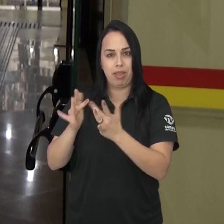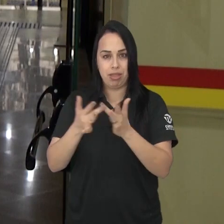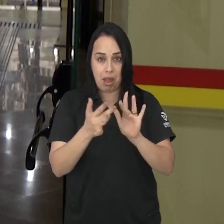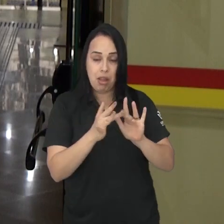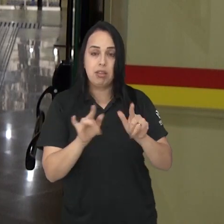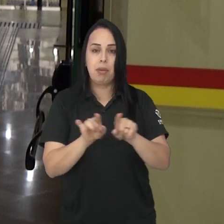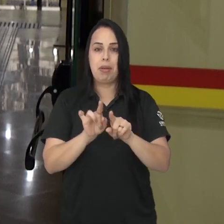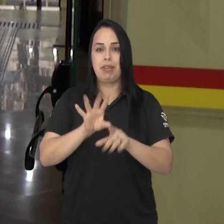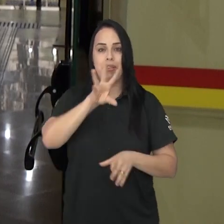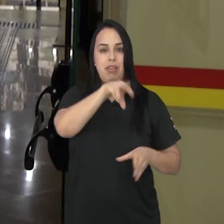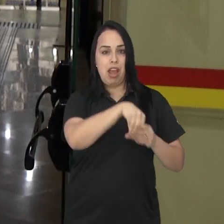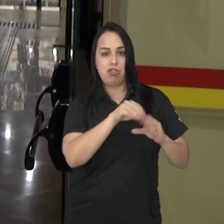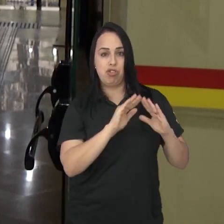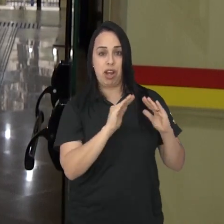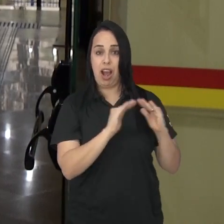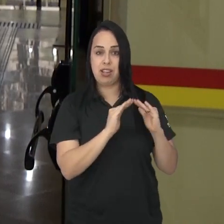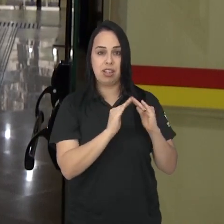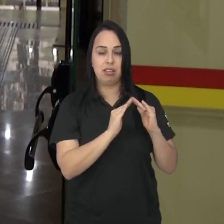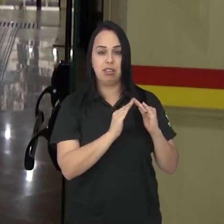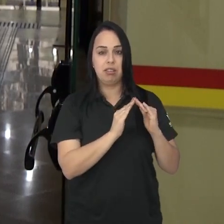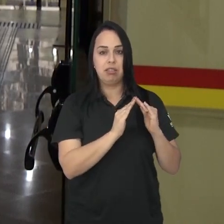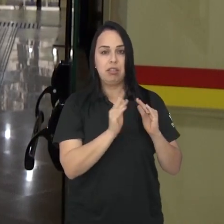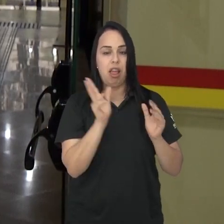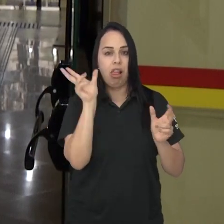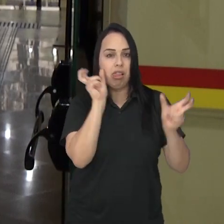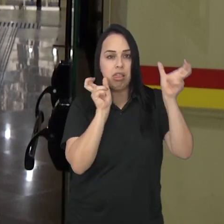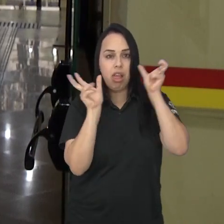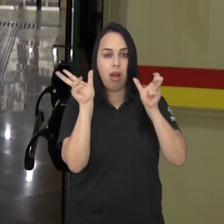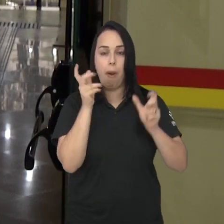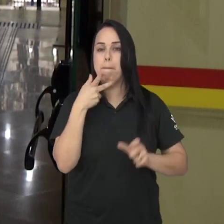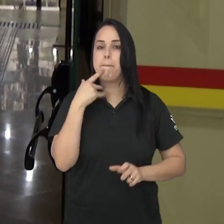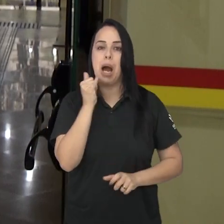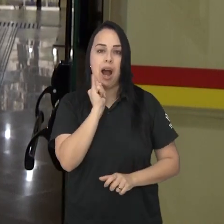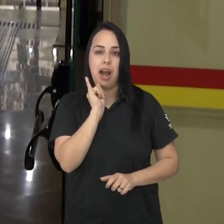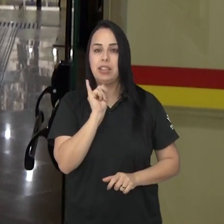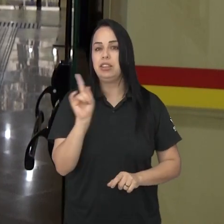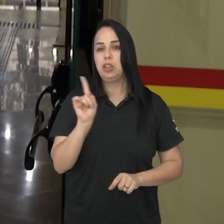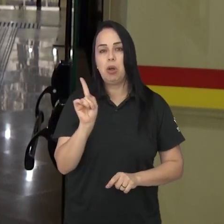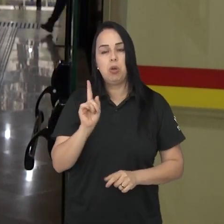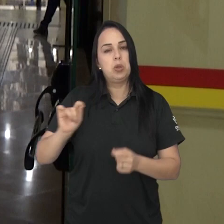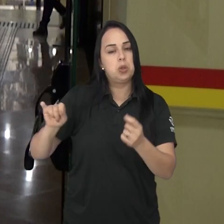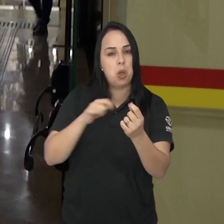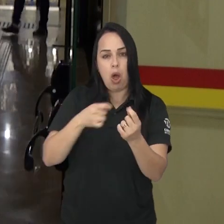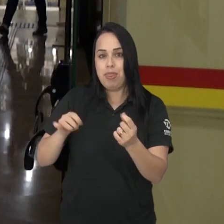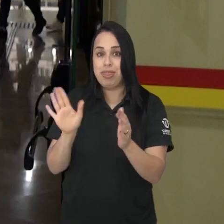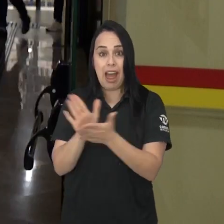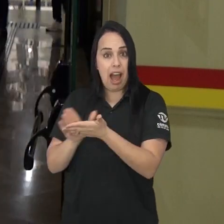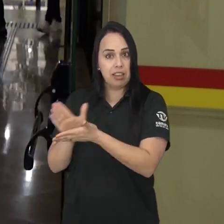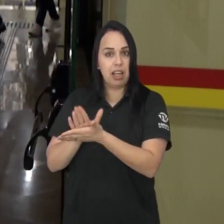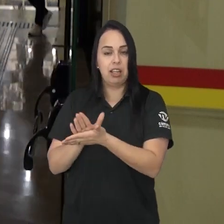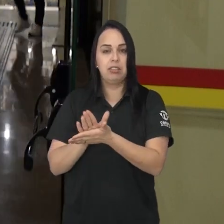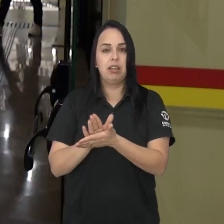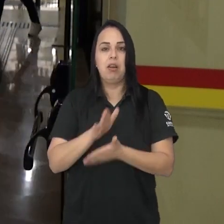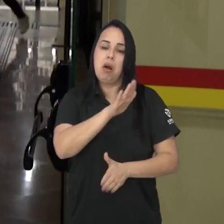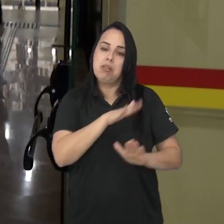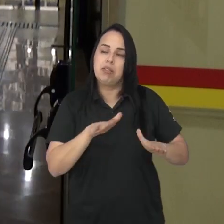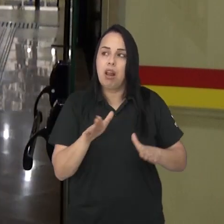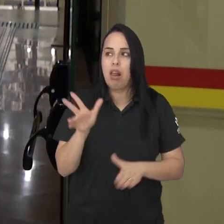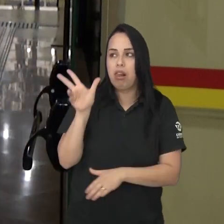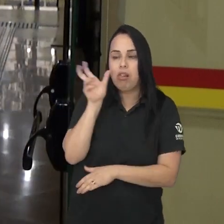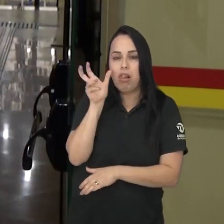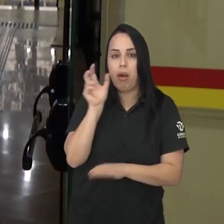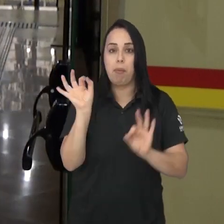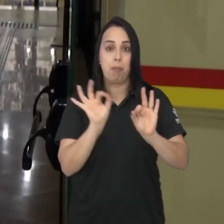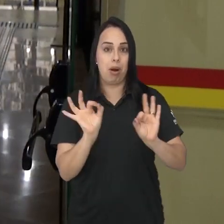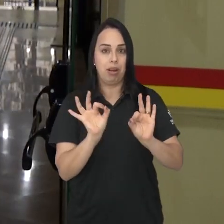a criança dentro de casa não tem acesso à música, Os pais não tocam o instrumento e aí também não fazem